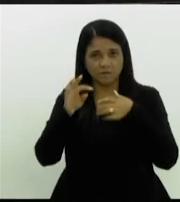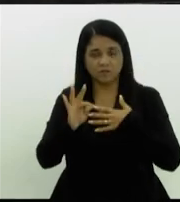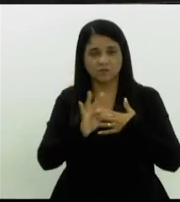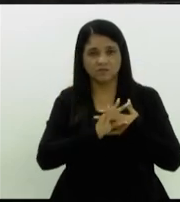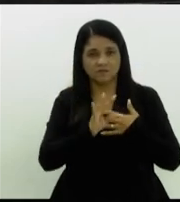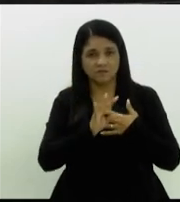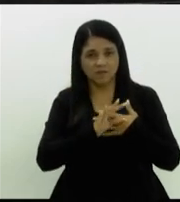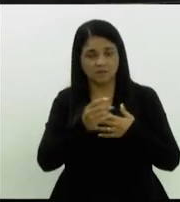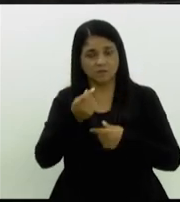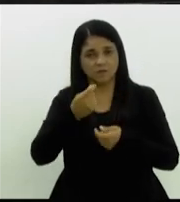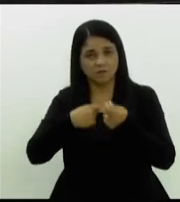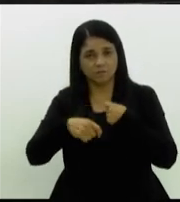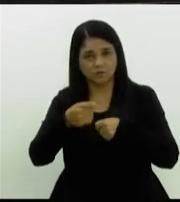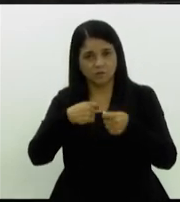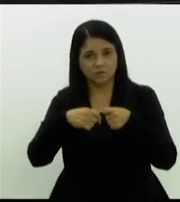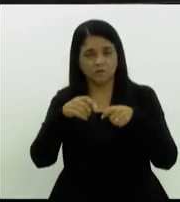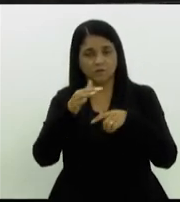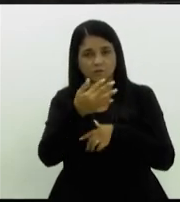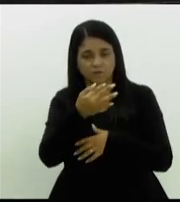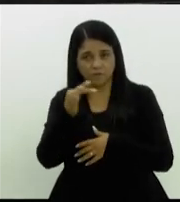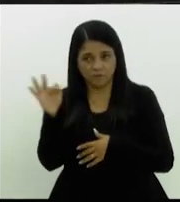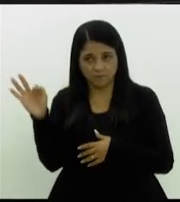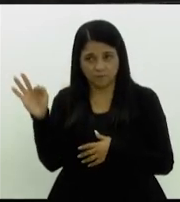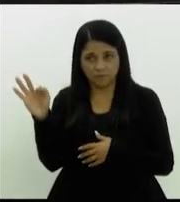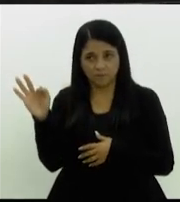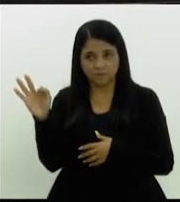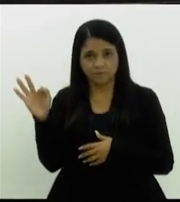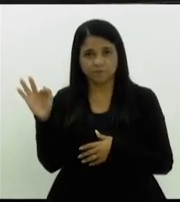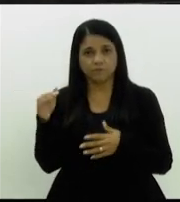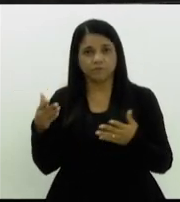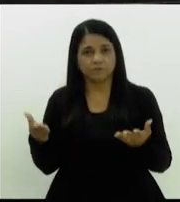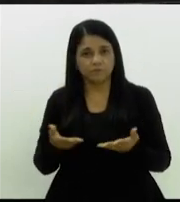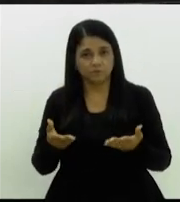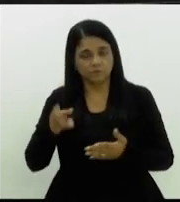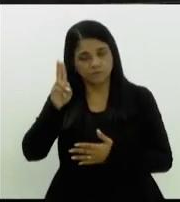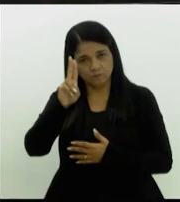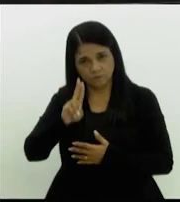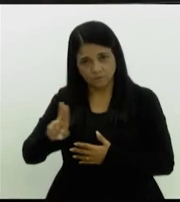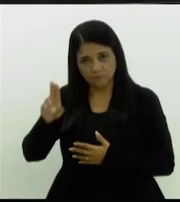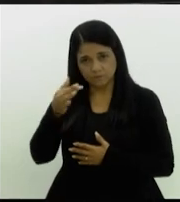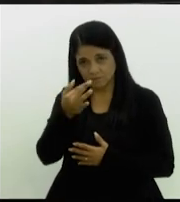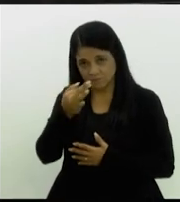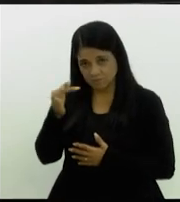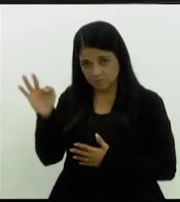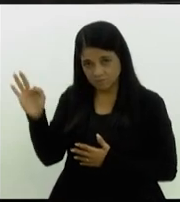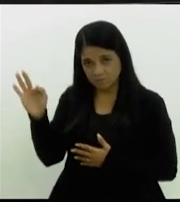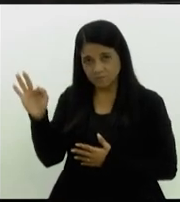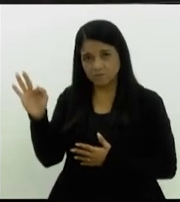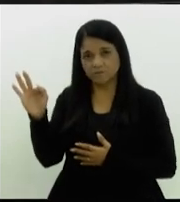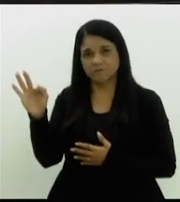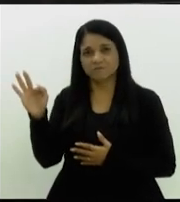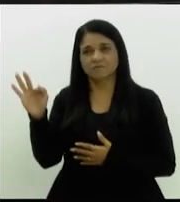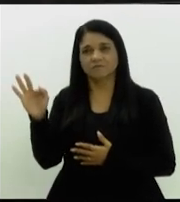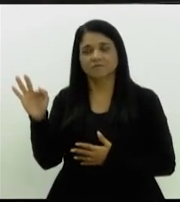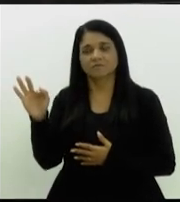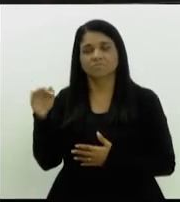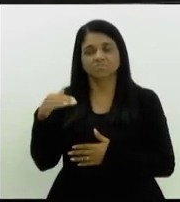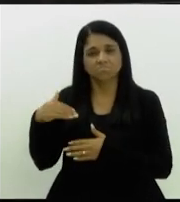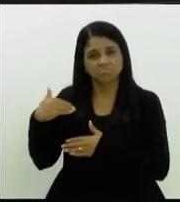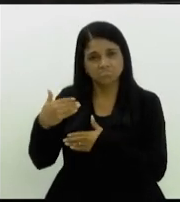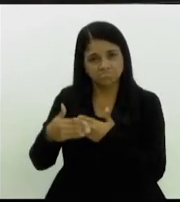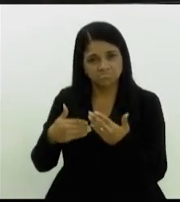administrativos federais. Hoje, as universidades federais brasileiras estão passando por um